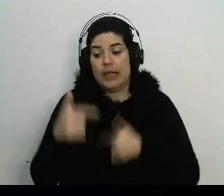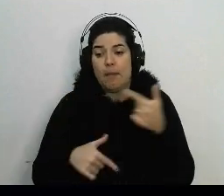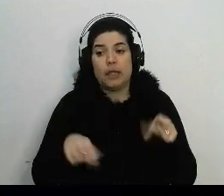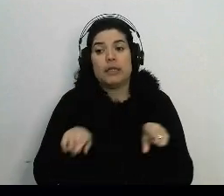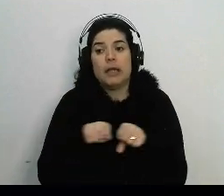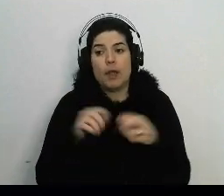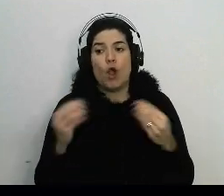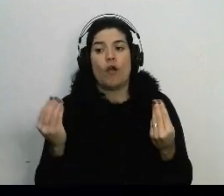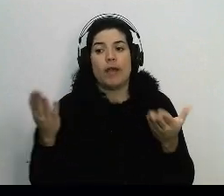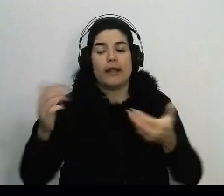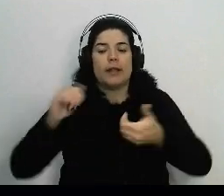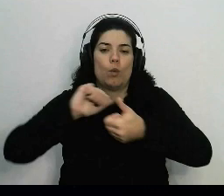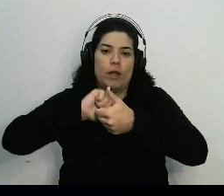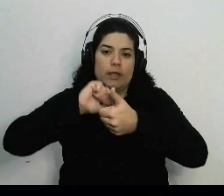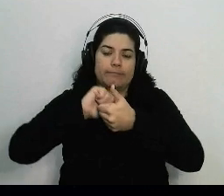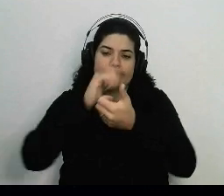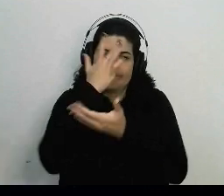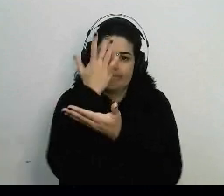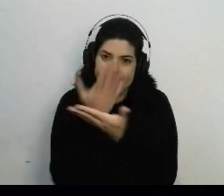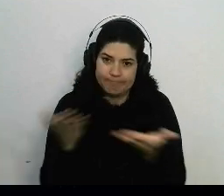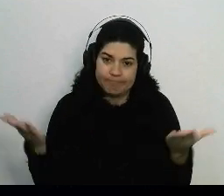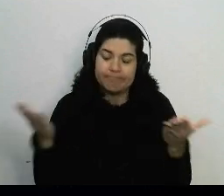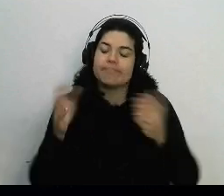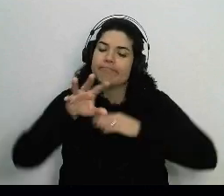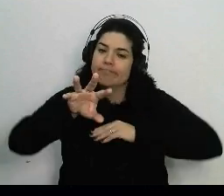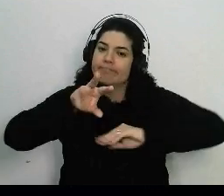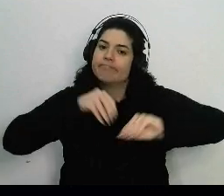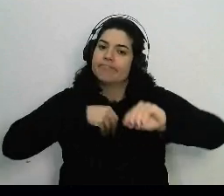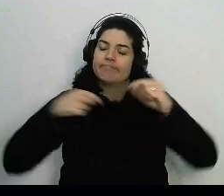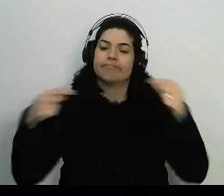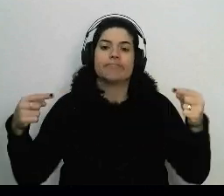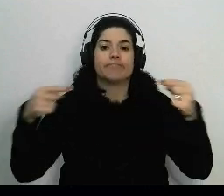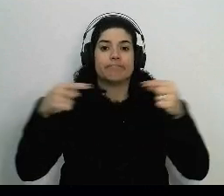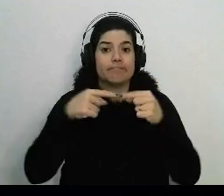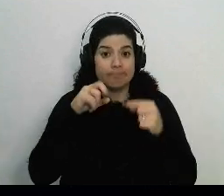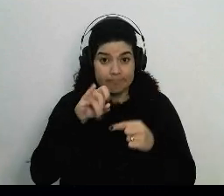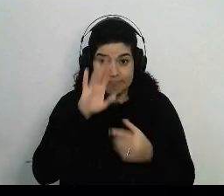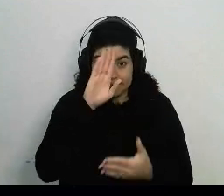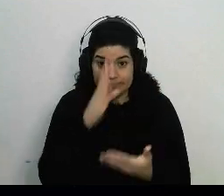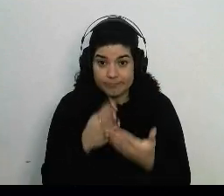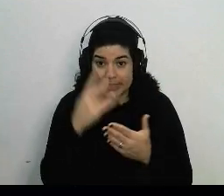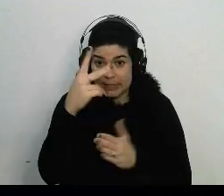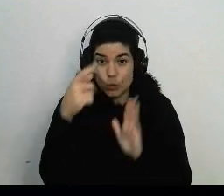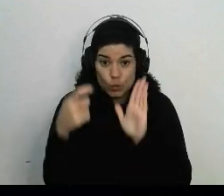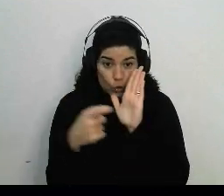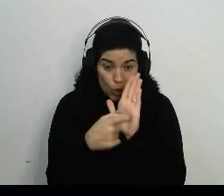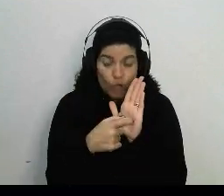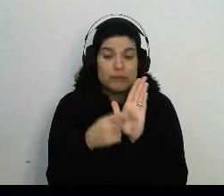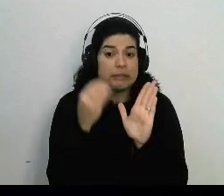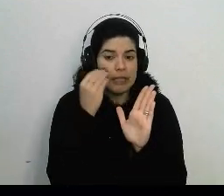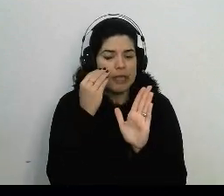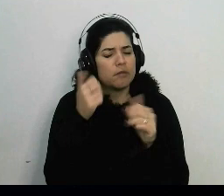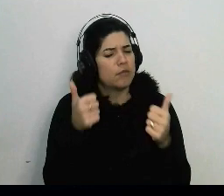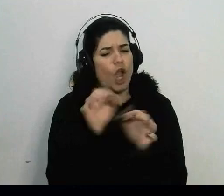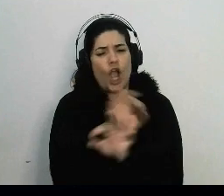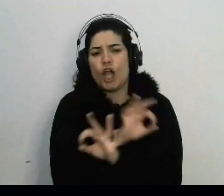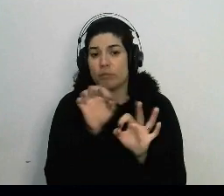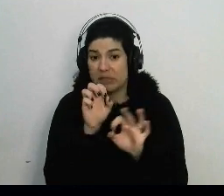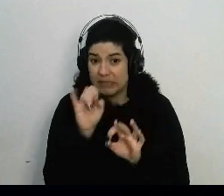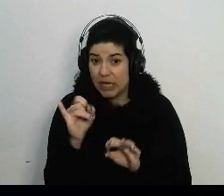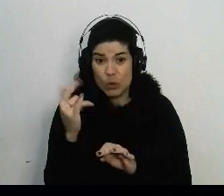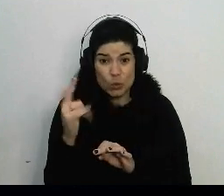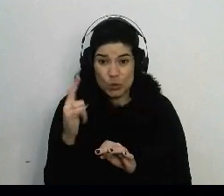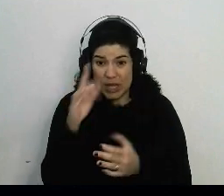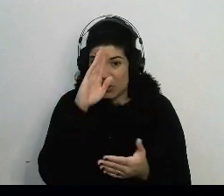outro. Então, pratique a empatia. Se você confia no seu software e nos seus testes, show de bola. Se você ainda não tem uma confiança